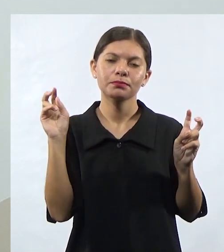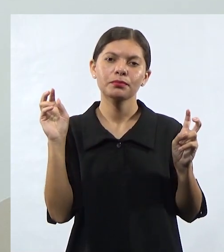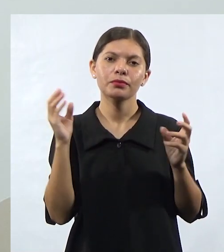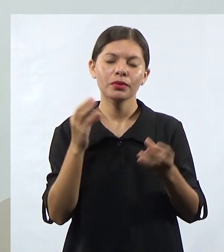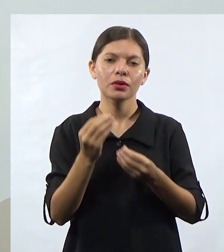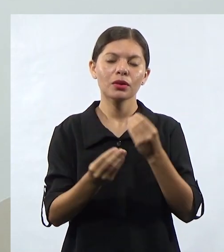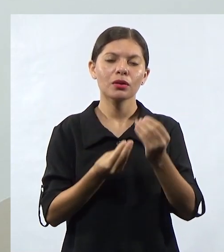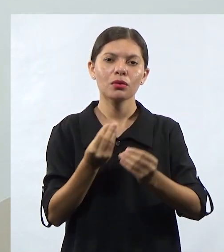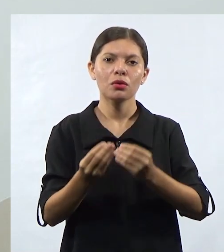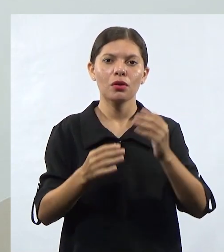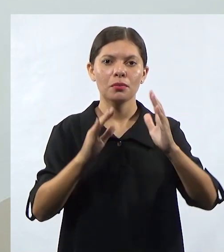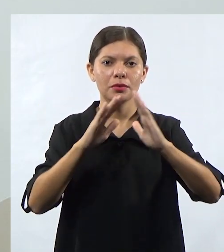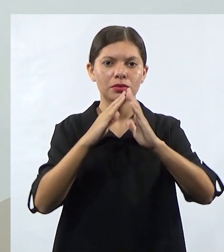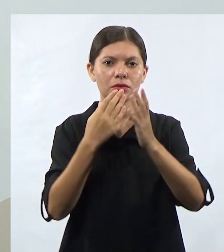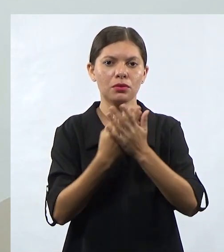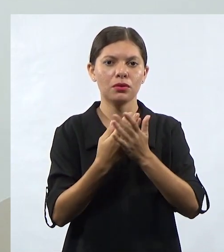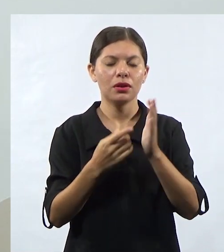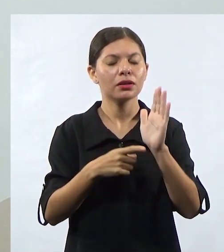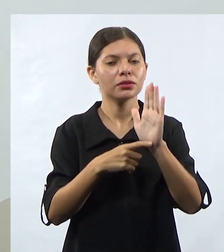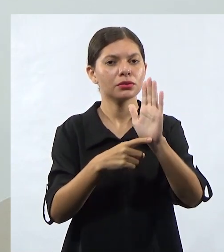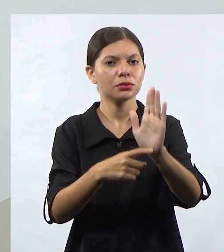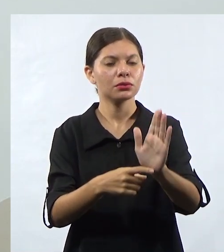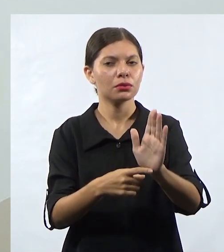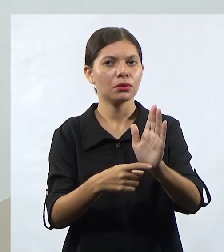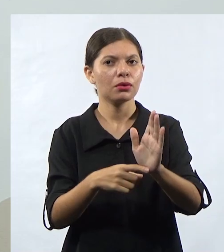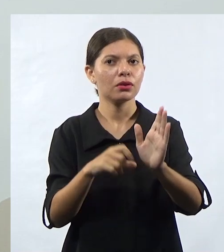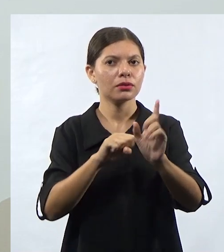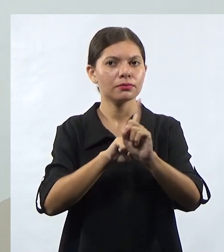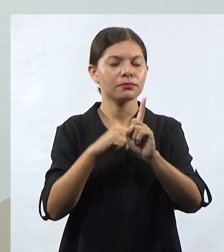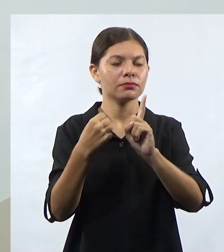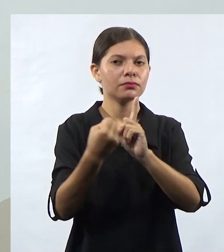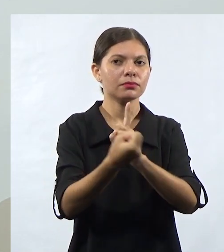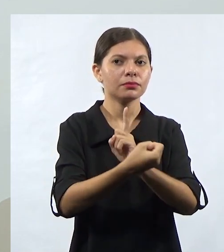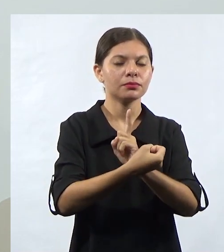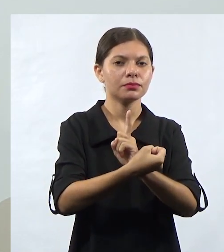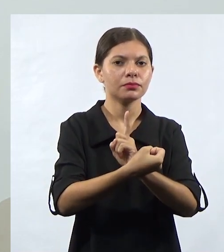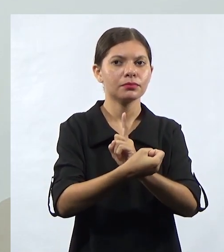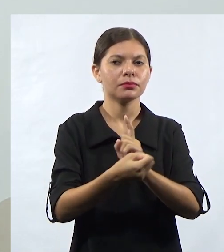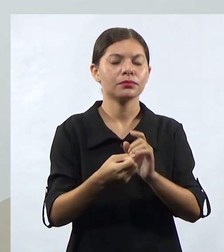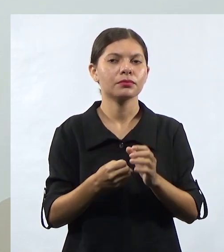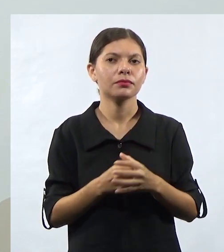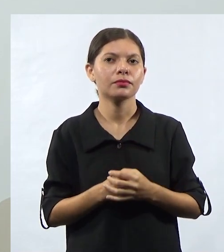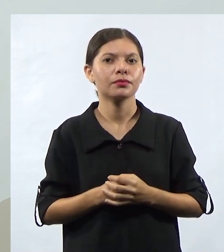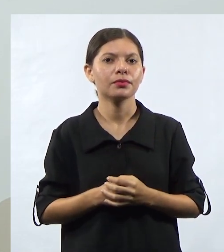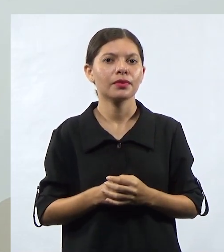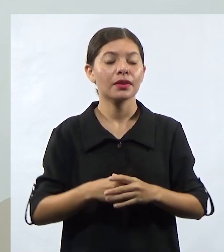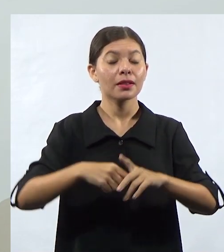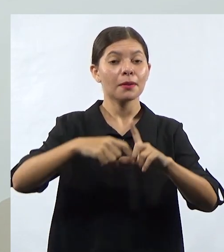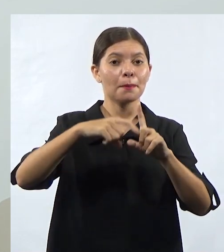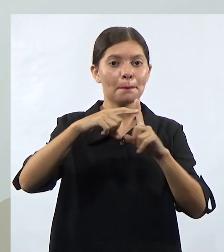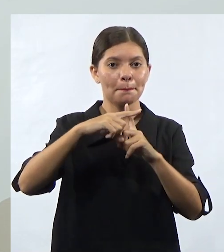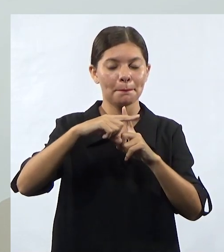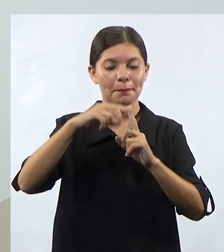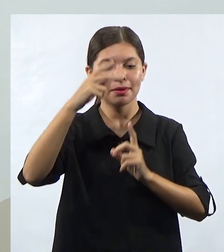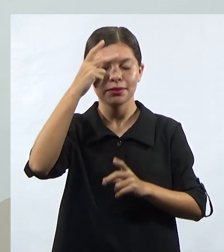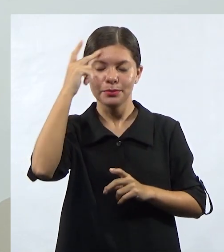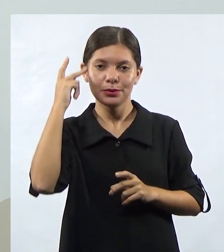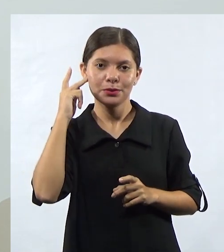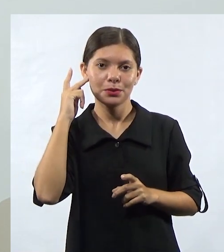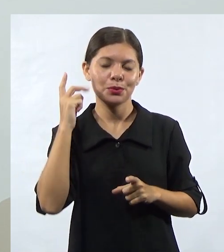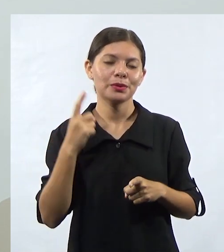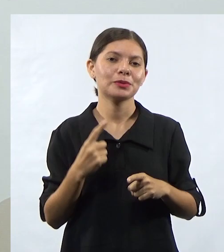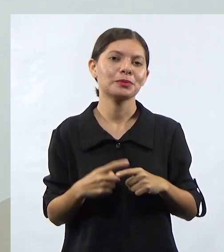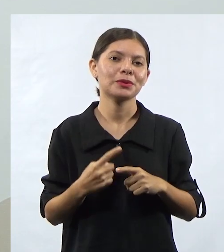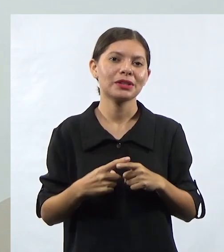escola contribuiu para a sociedade, então provavelmente eu vou precisar de mais pessoas, porque